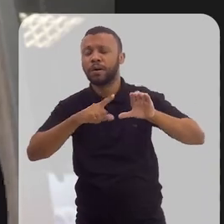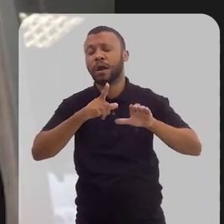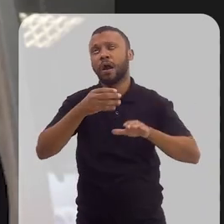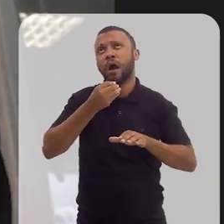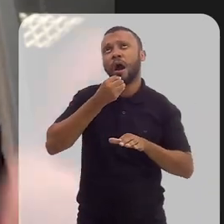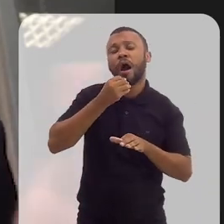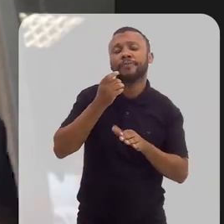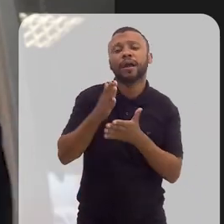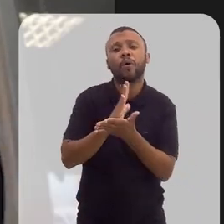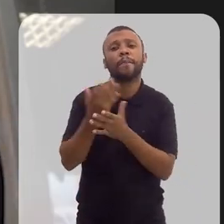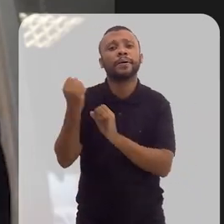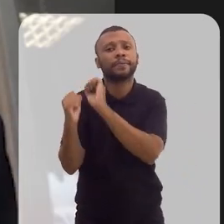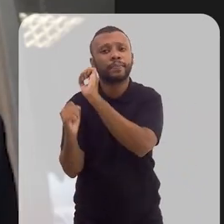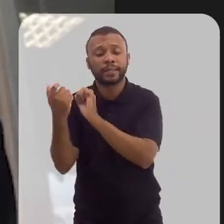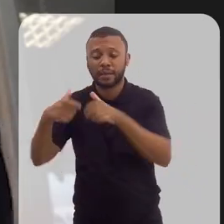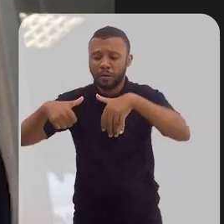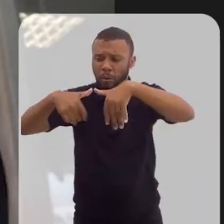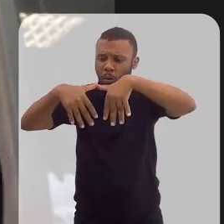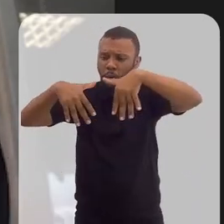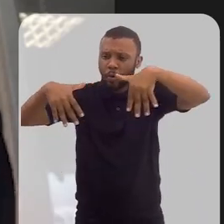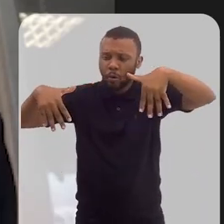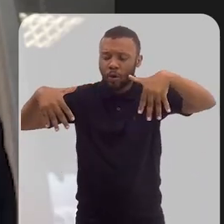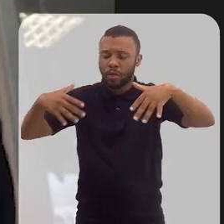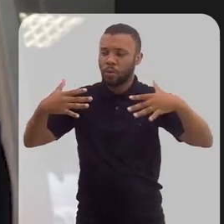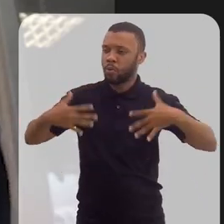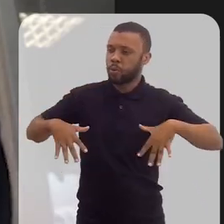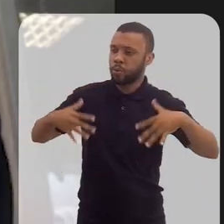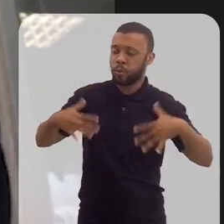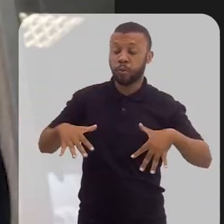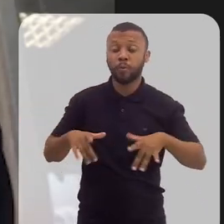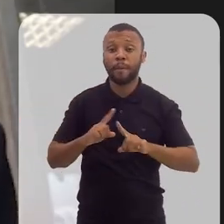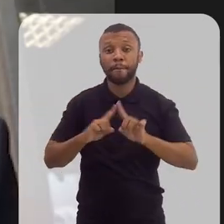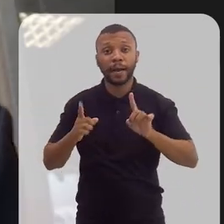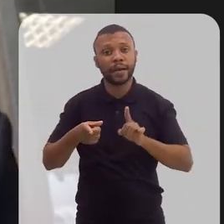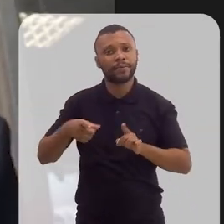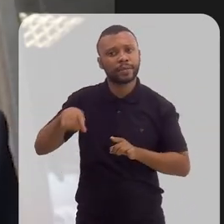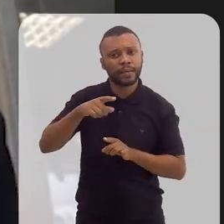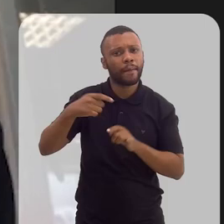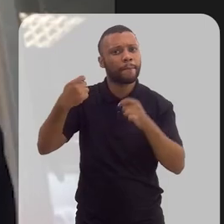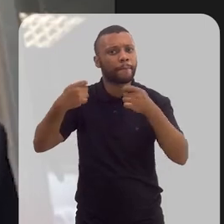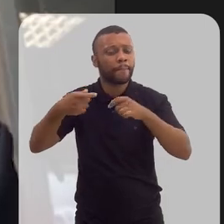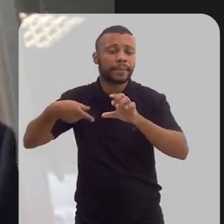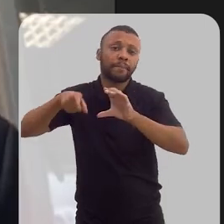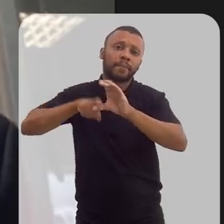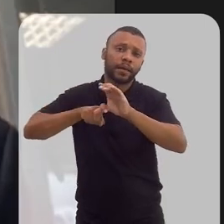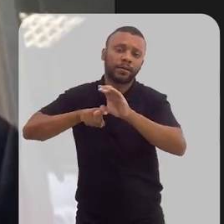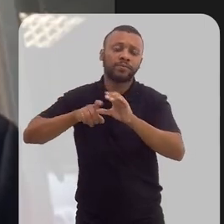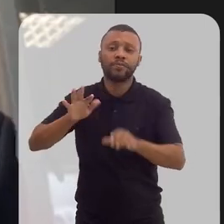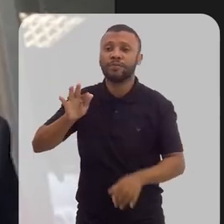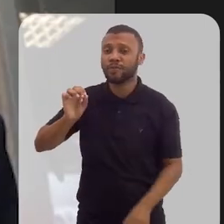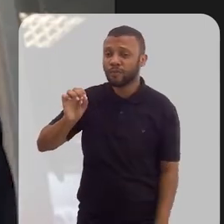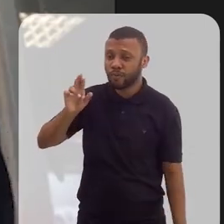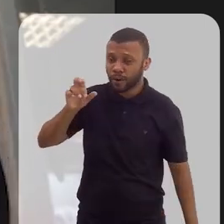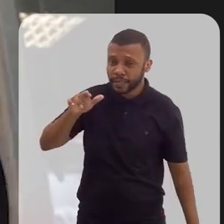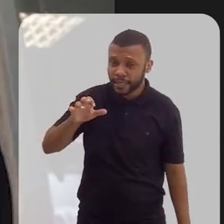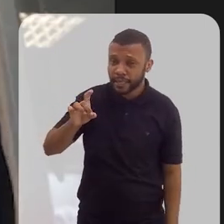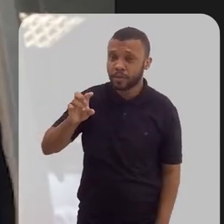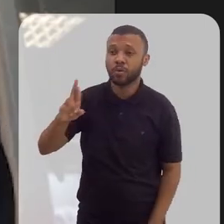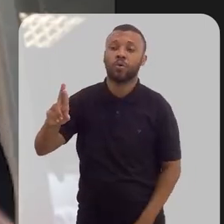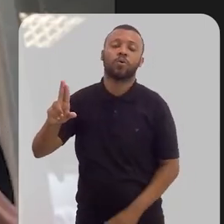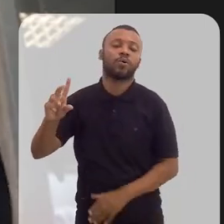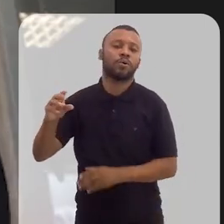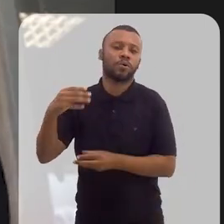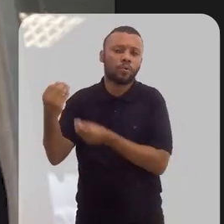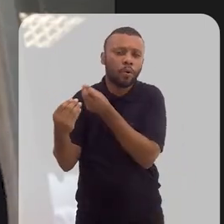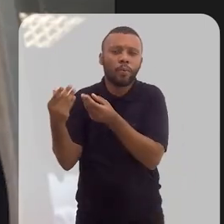mais longas, outros têm cadeias menores, mas ainda assim você depende de um fornecedor, de um subfornecedor, do fornecedor do seu fornecedor. E